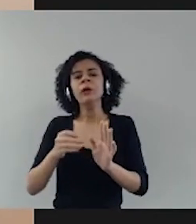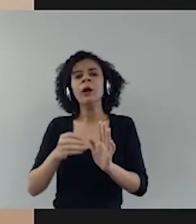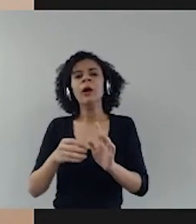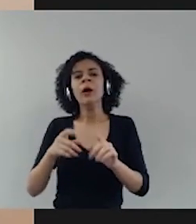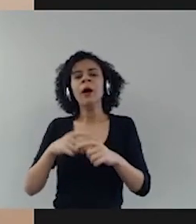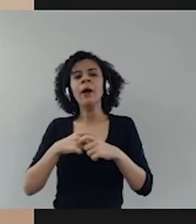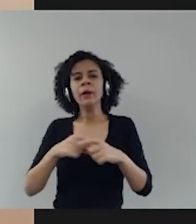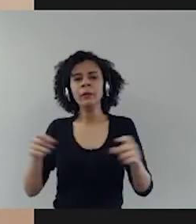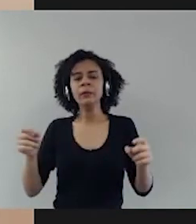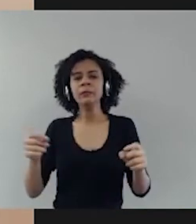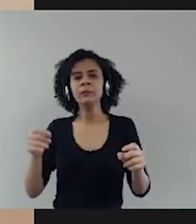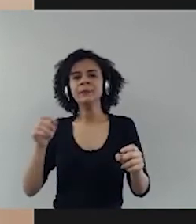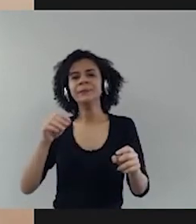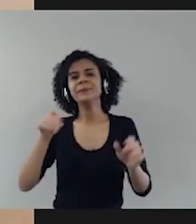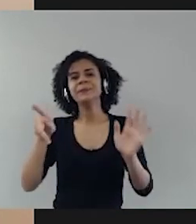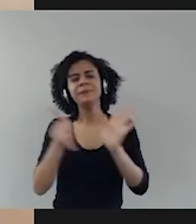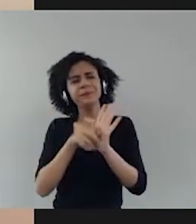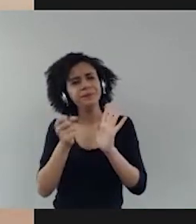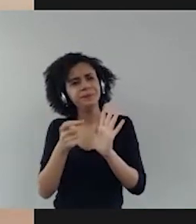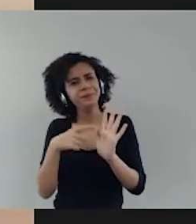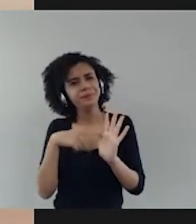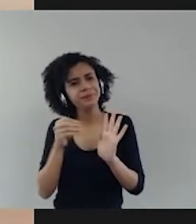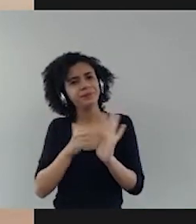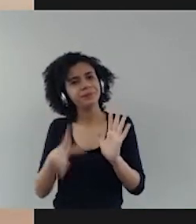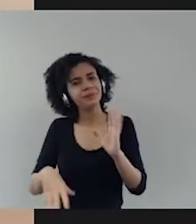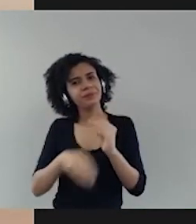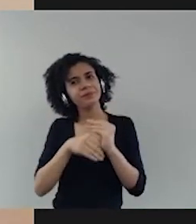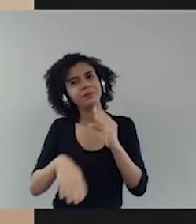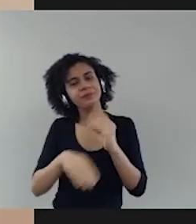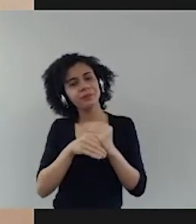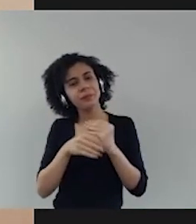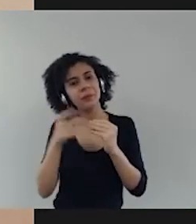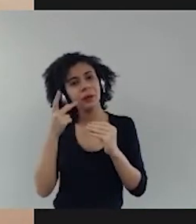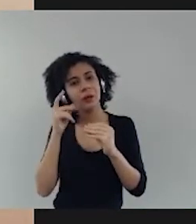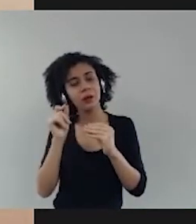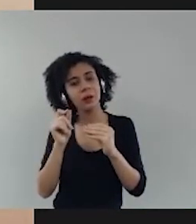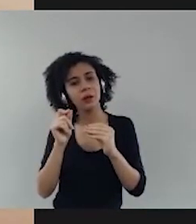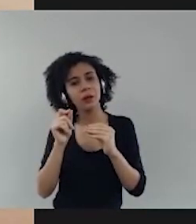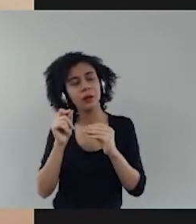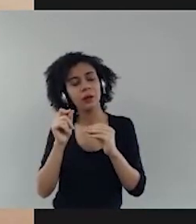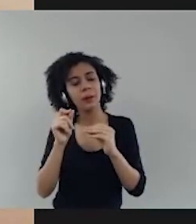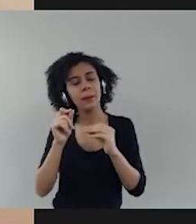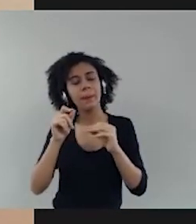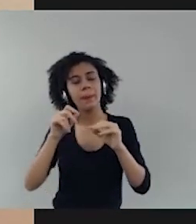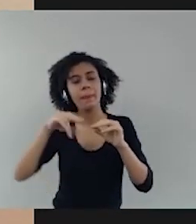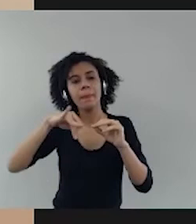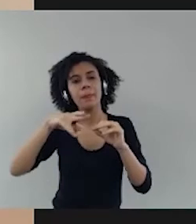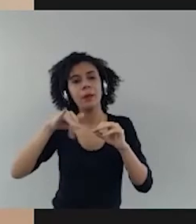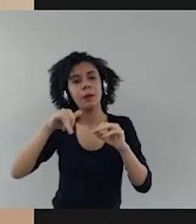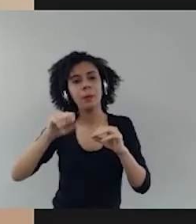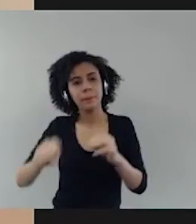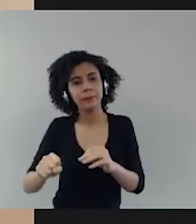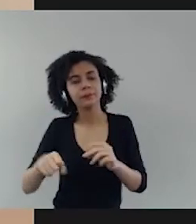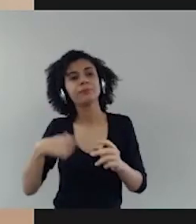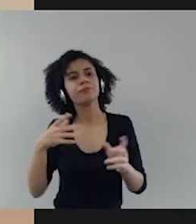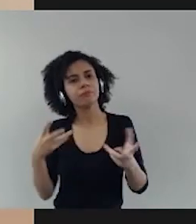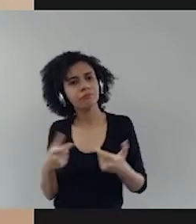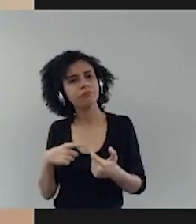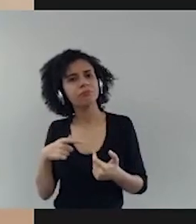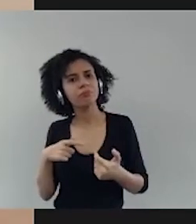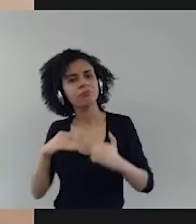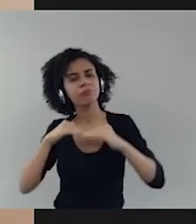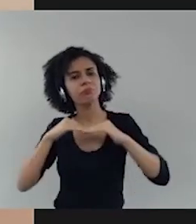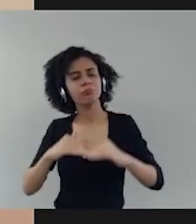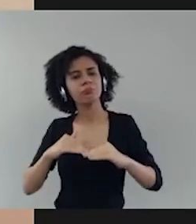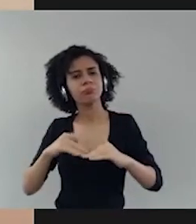bojo bastante consistente, que já foi complementada pelas normas infraconstitucionais e está absolutamente estabilizado